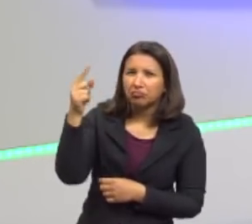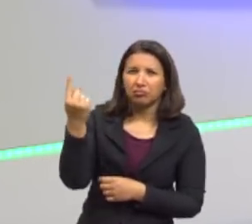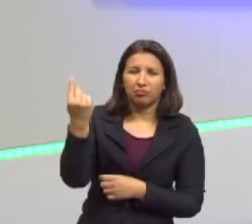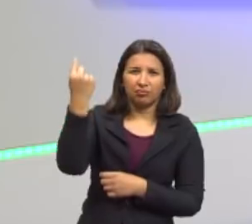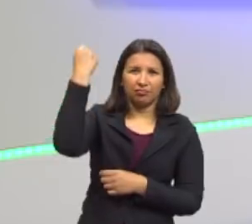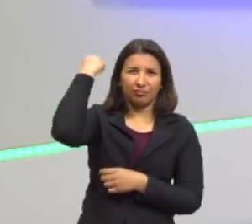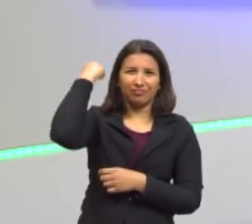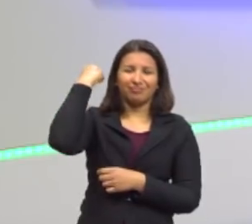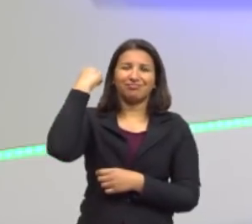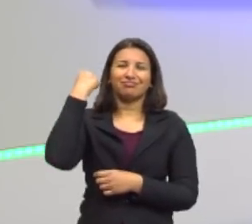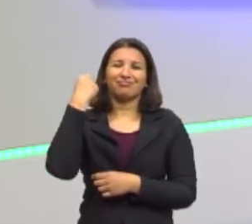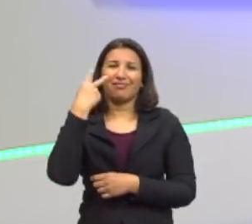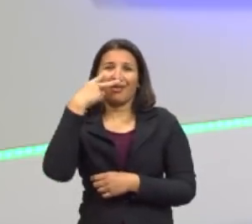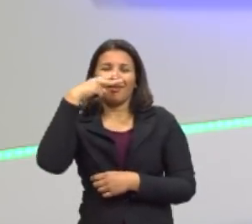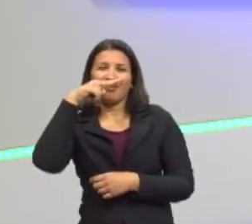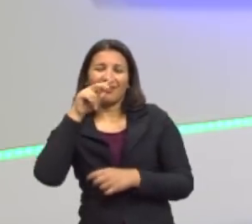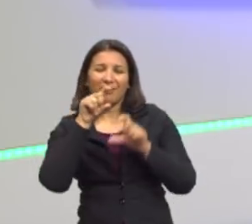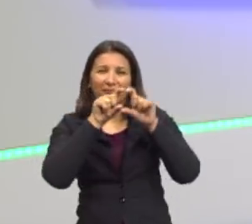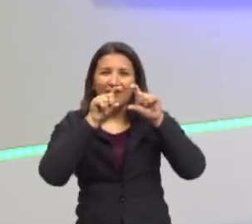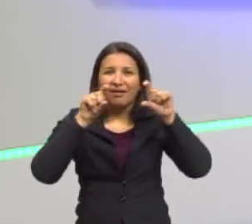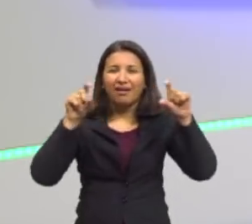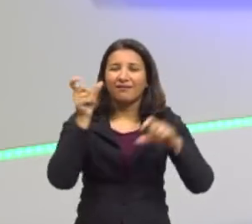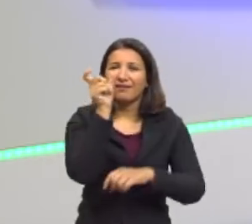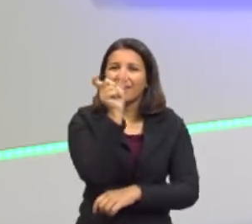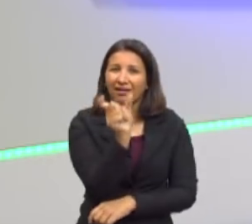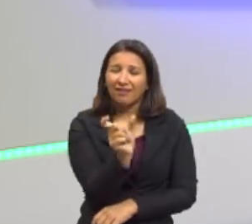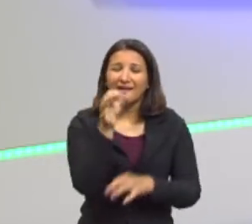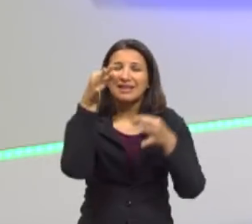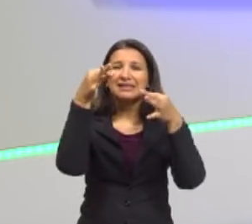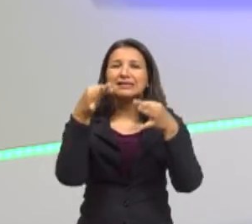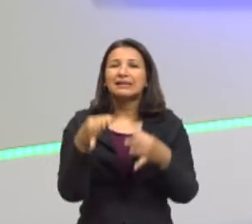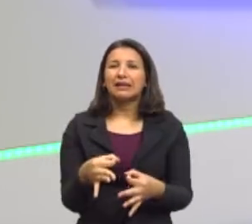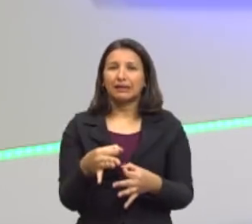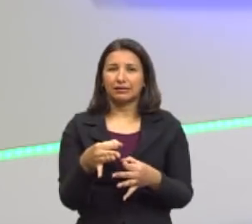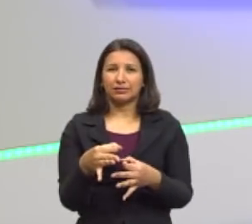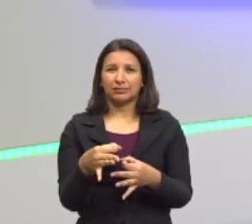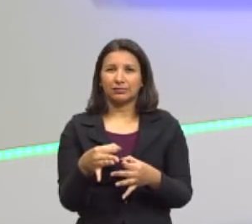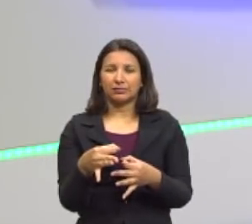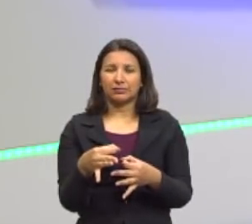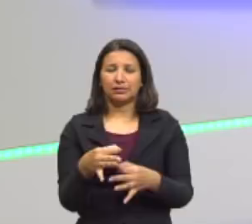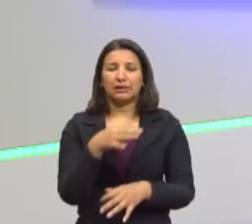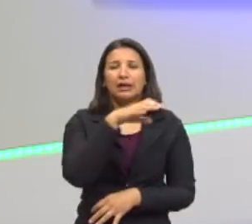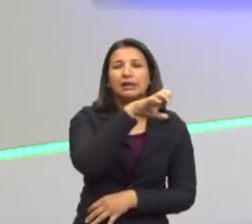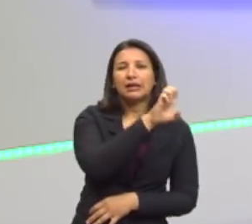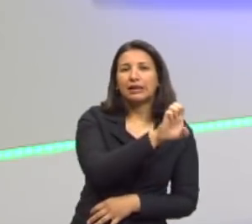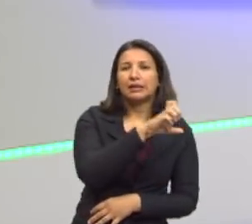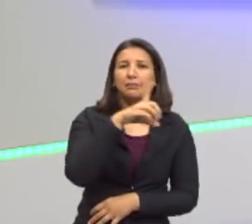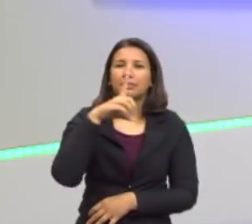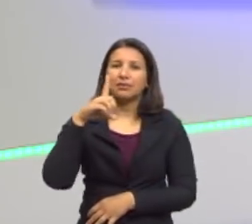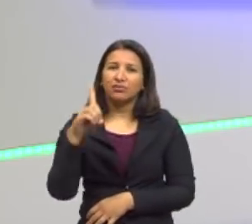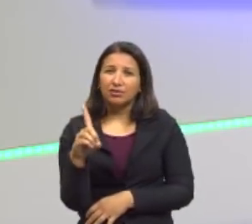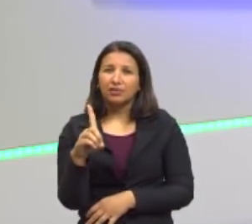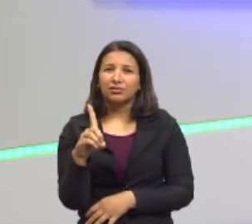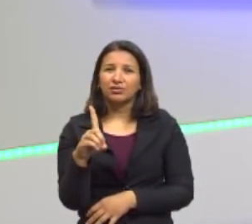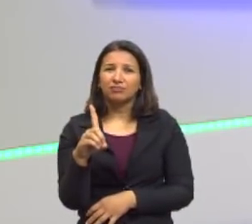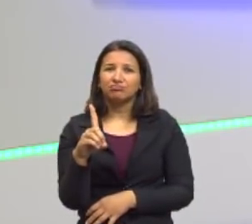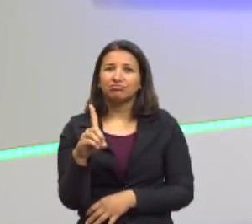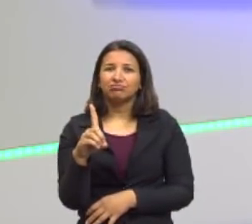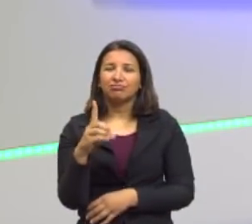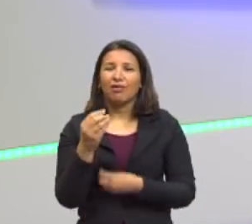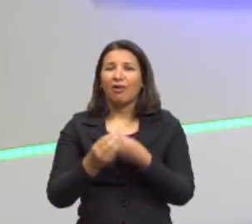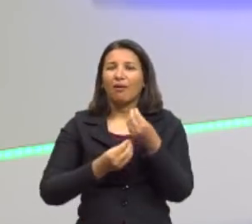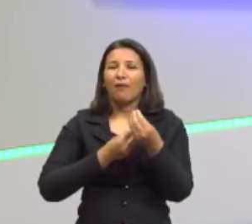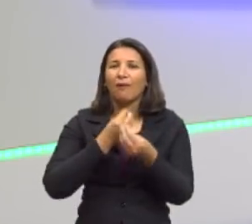escrita certinho, da esquerda para a direita. Por quê? Da esquerda para a direita é escrito da forma que o